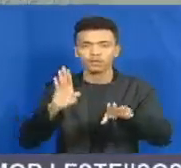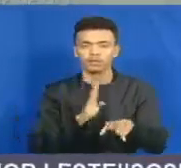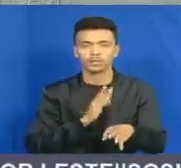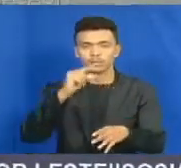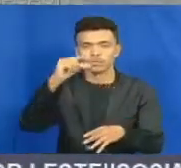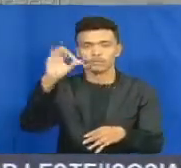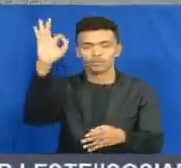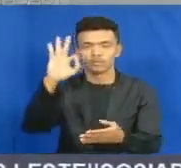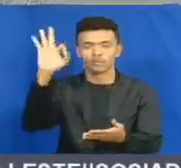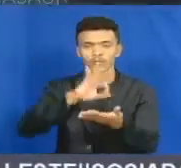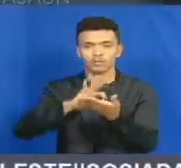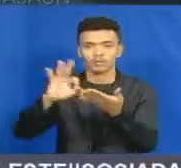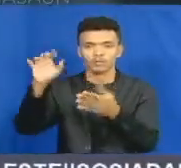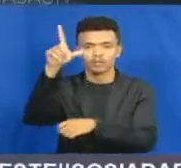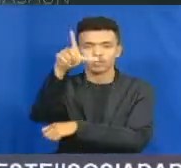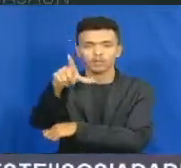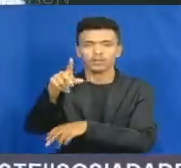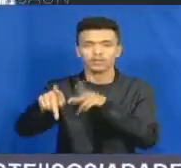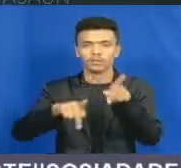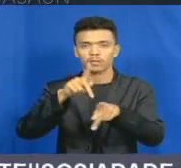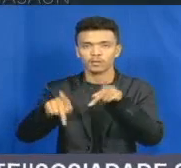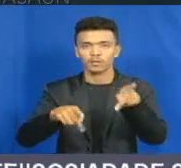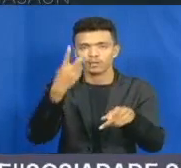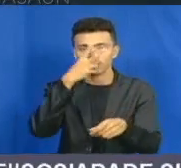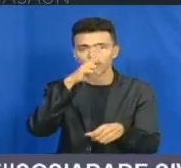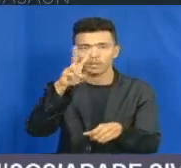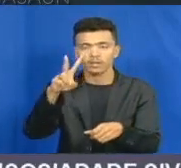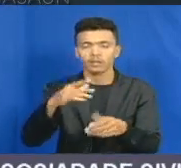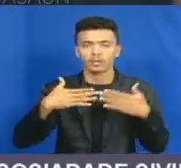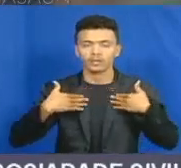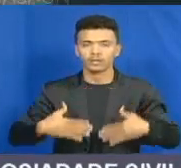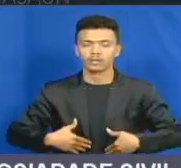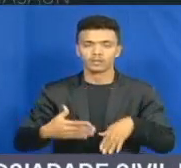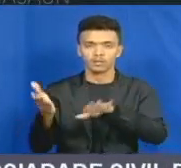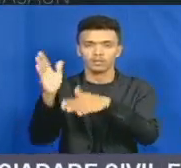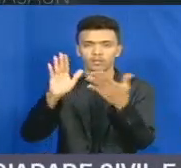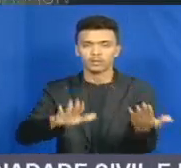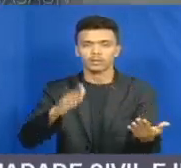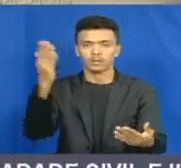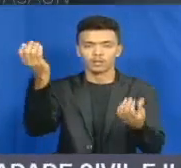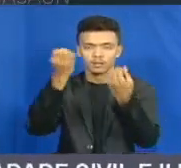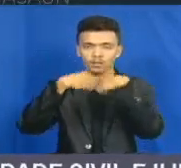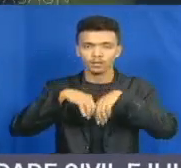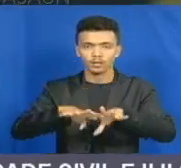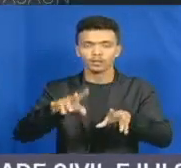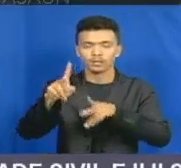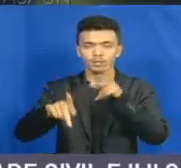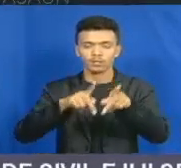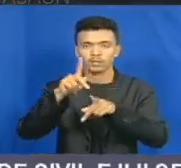Sexta-feira lorokrai, comunidade Siraheta Maria Buiabo nisi mate iha tasi ibon. Tamba ne, comunidade